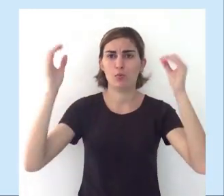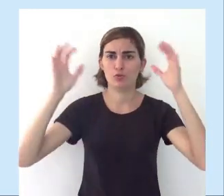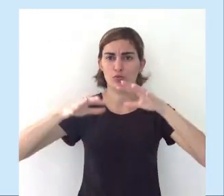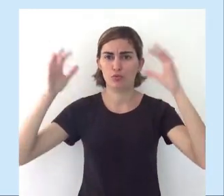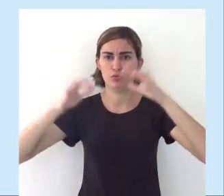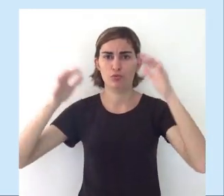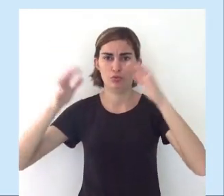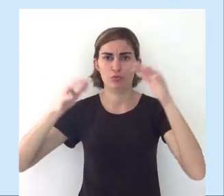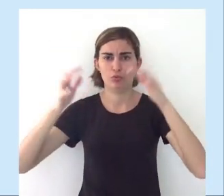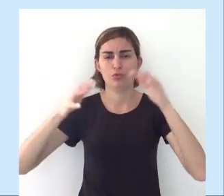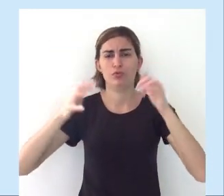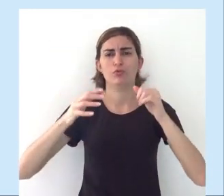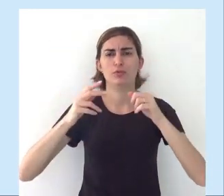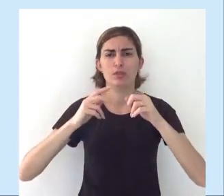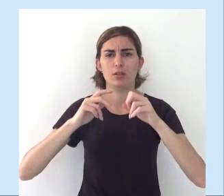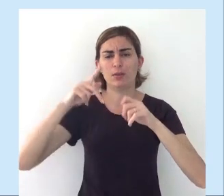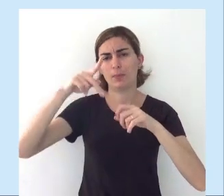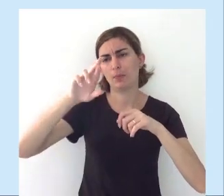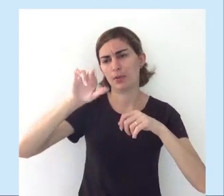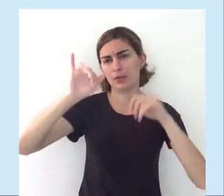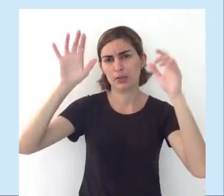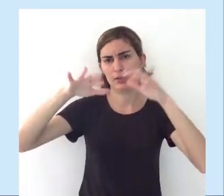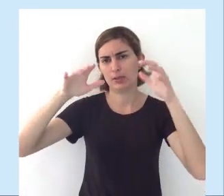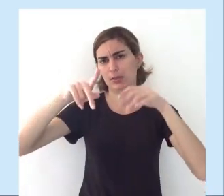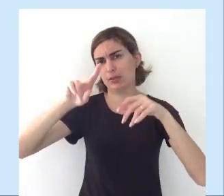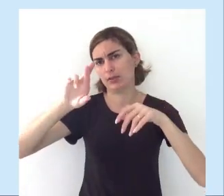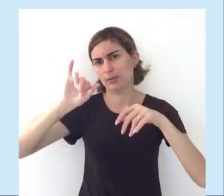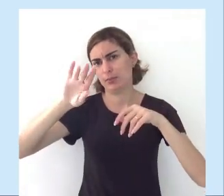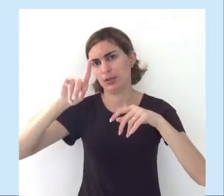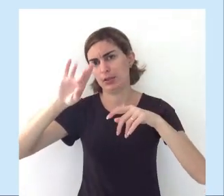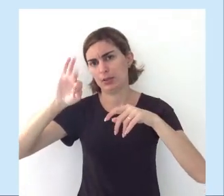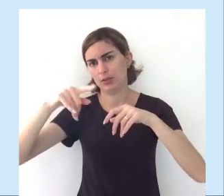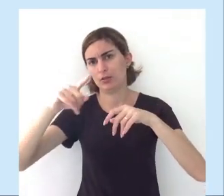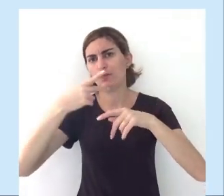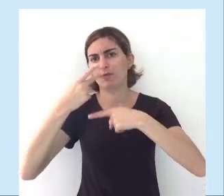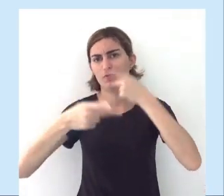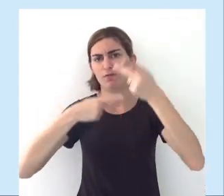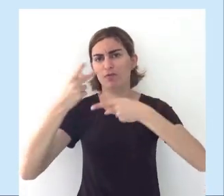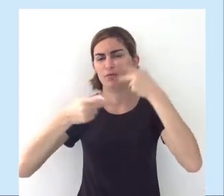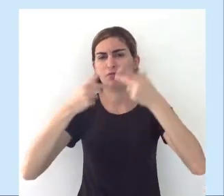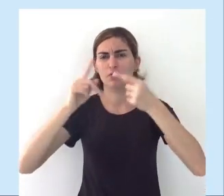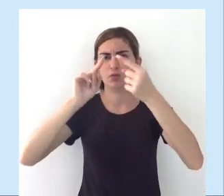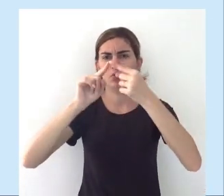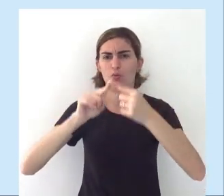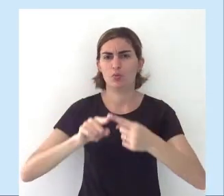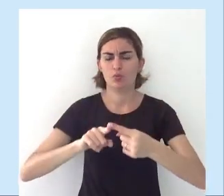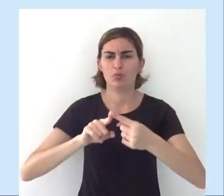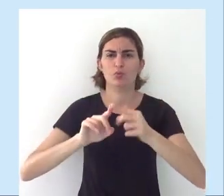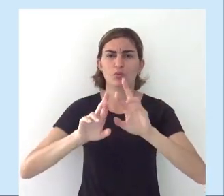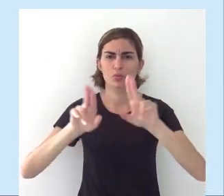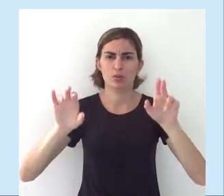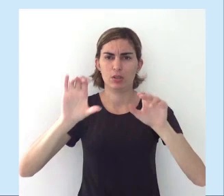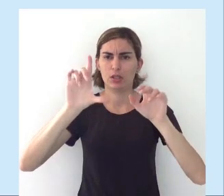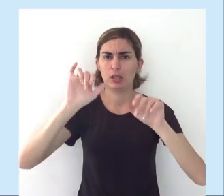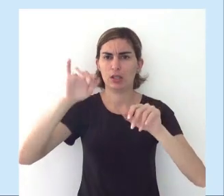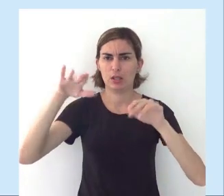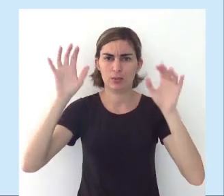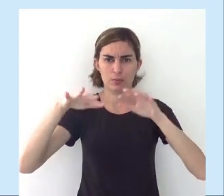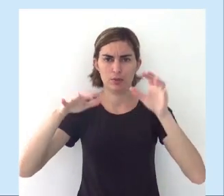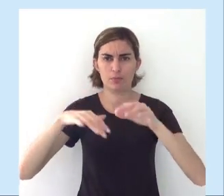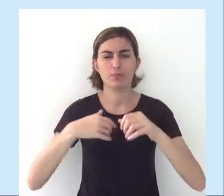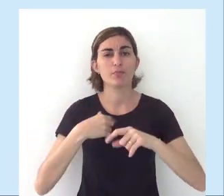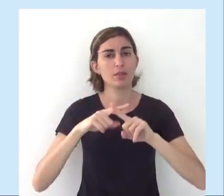formas de chuva, citamos um pouco sobre precipitação e eu disse para vocês que estavam relacionados a alguns fatores